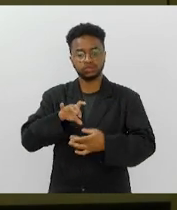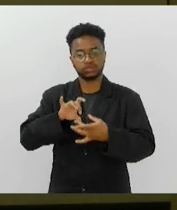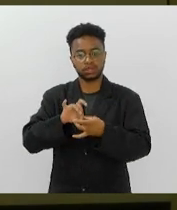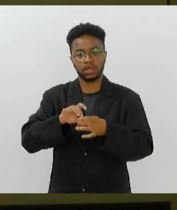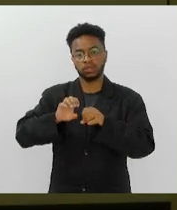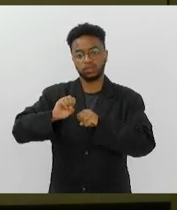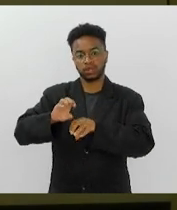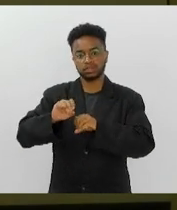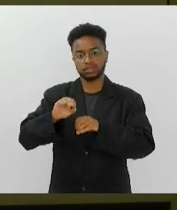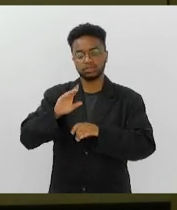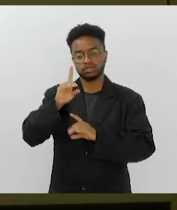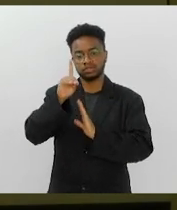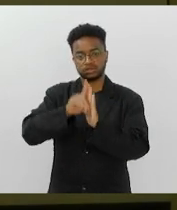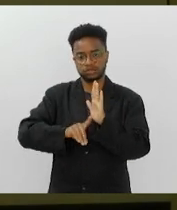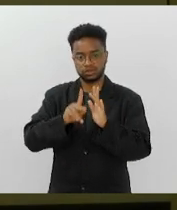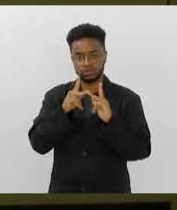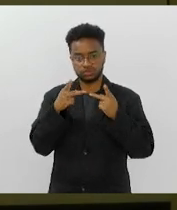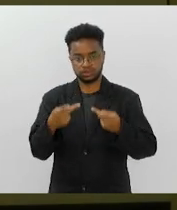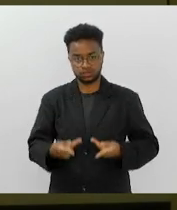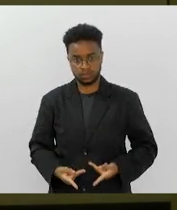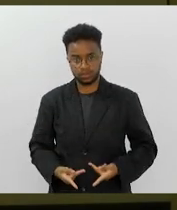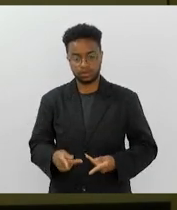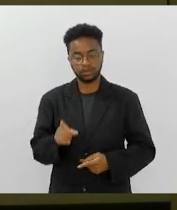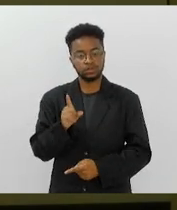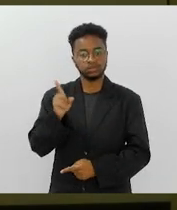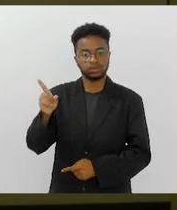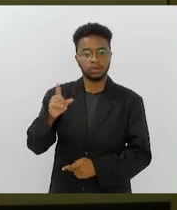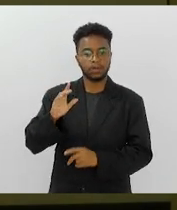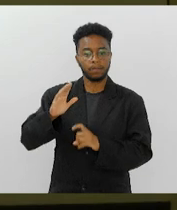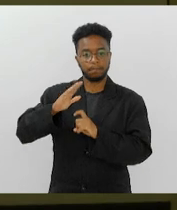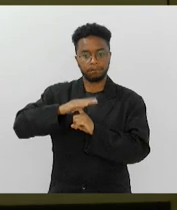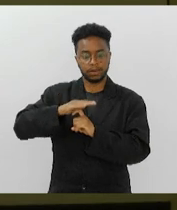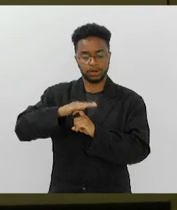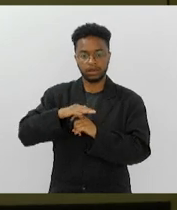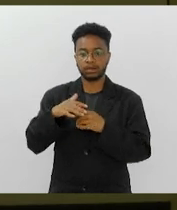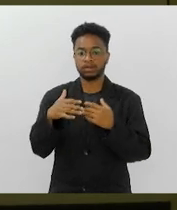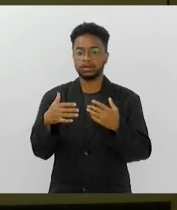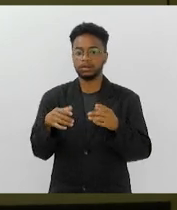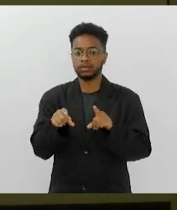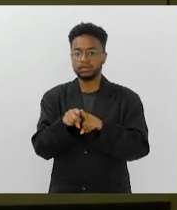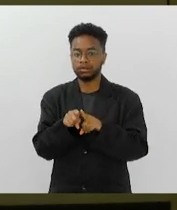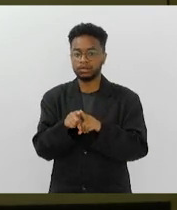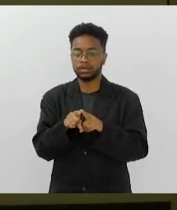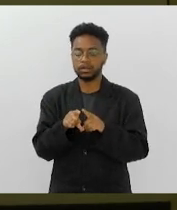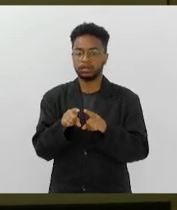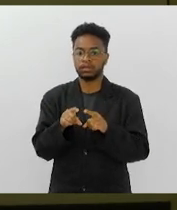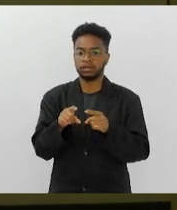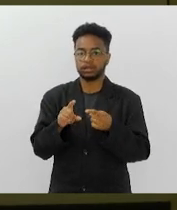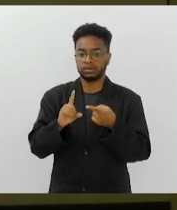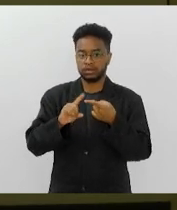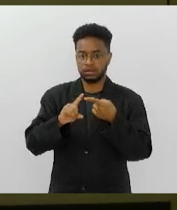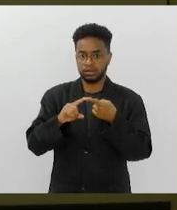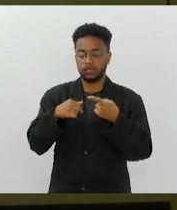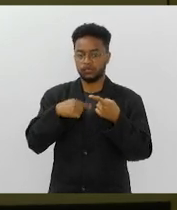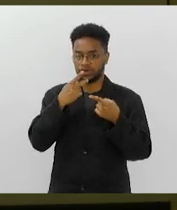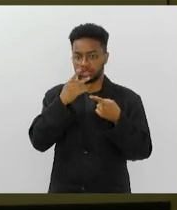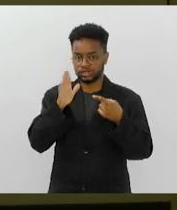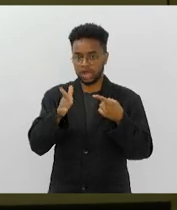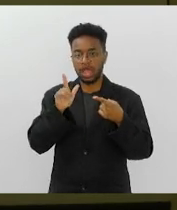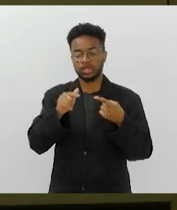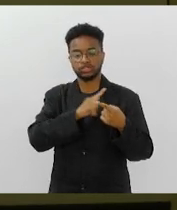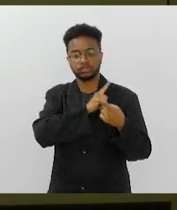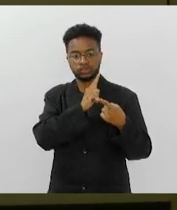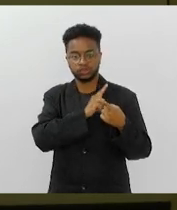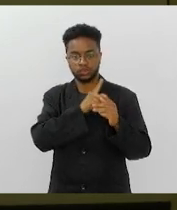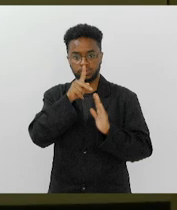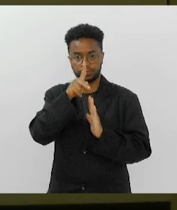Humanos lá do estado do Paraná. E a Ana Rafaela, eu não disse, ela é gestora de